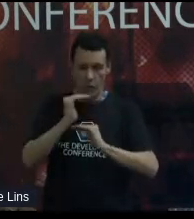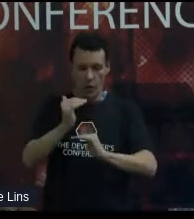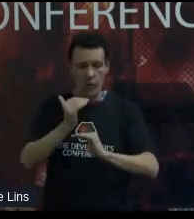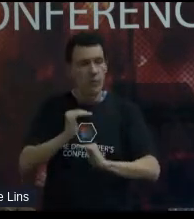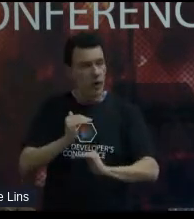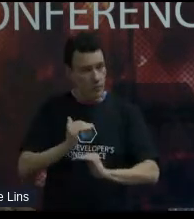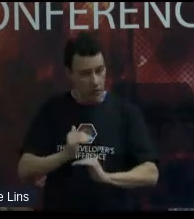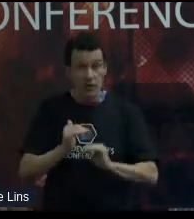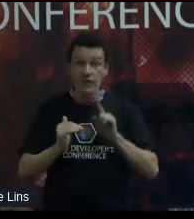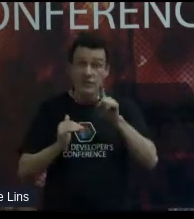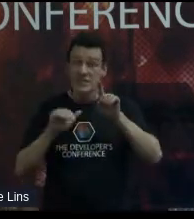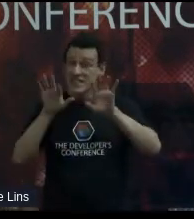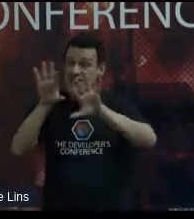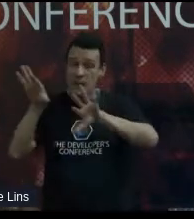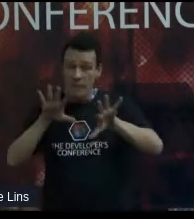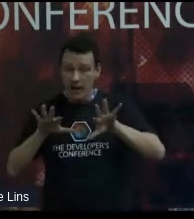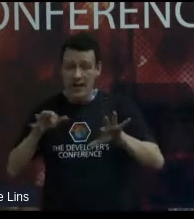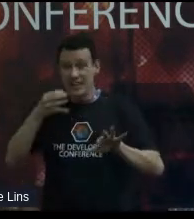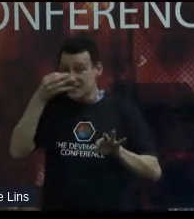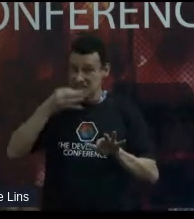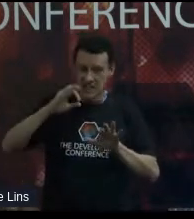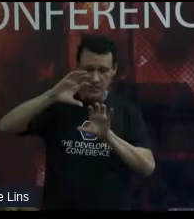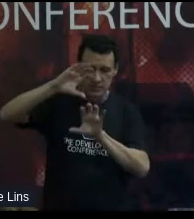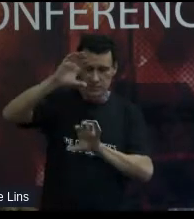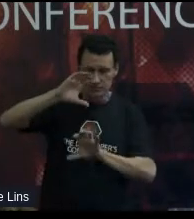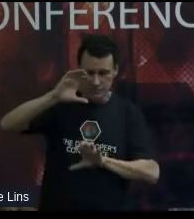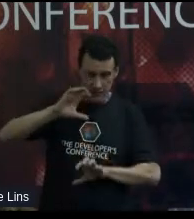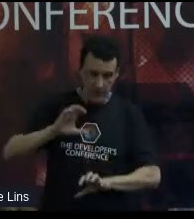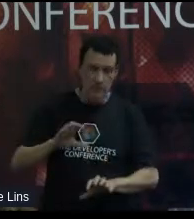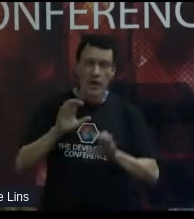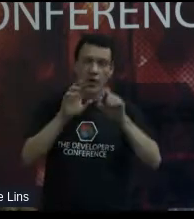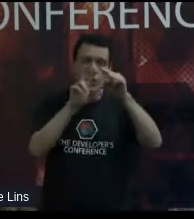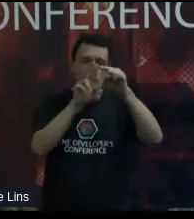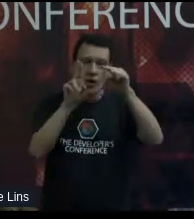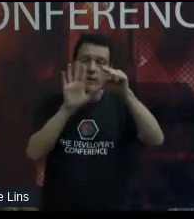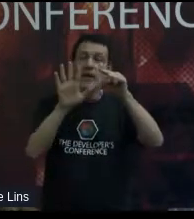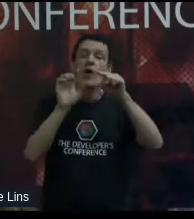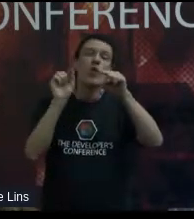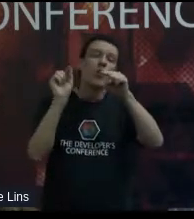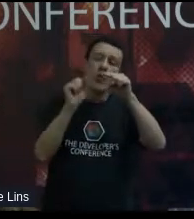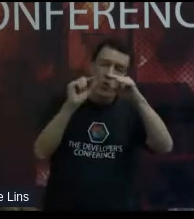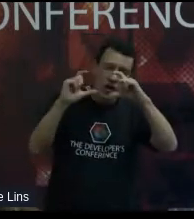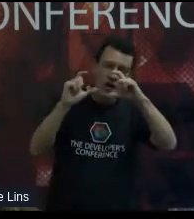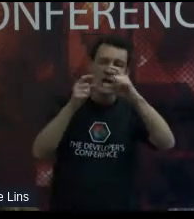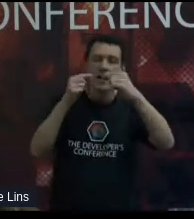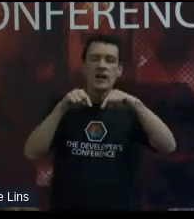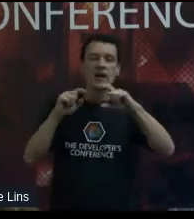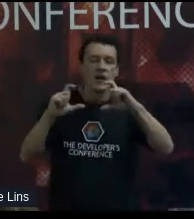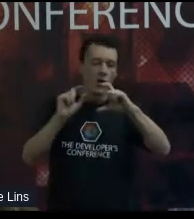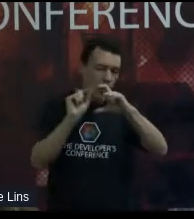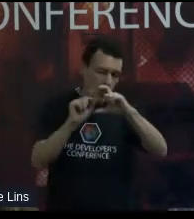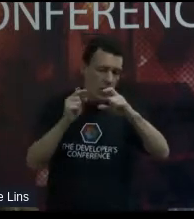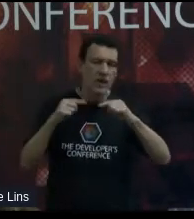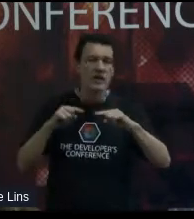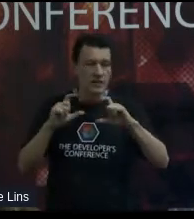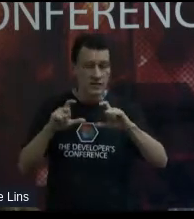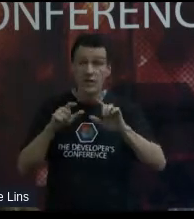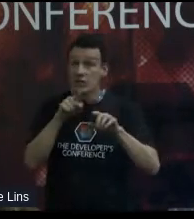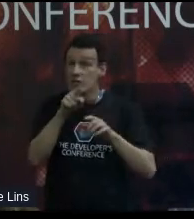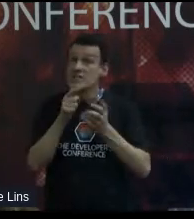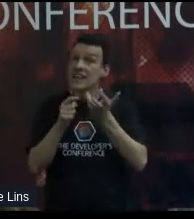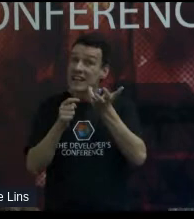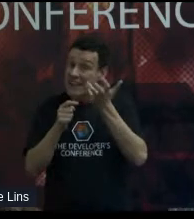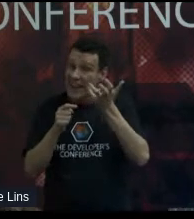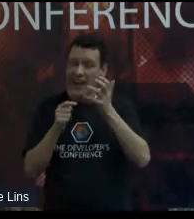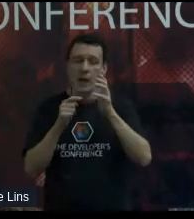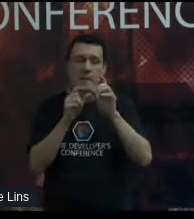conteúdo direitinho, né? Nomeia ele e diga, né? Deixa lá claro que você quer que a marcação semântica disso seja